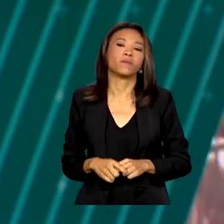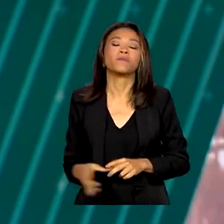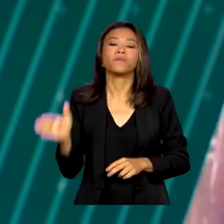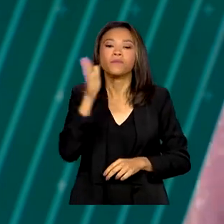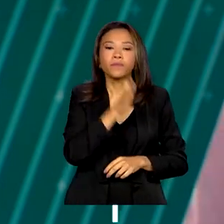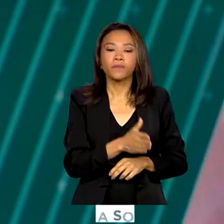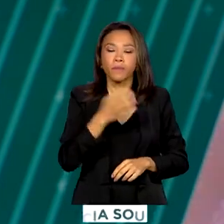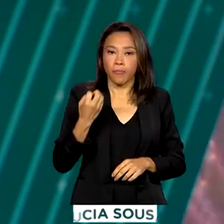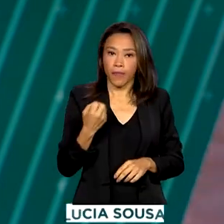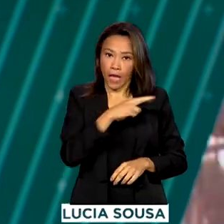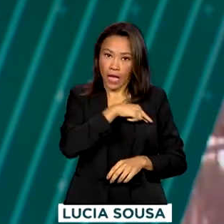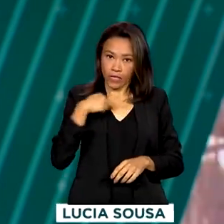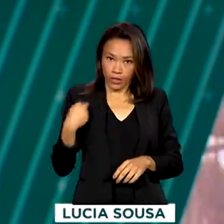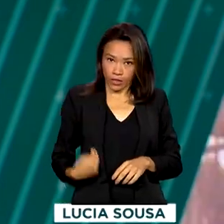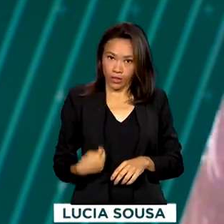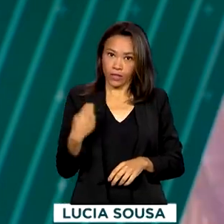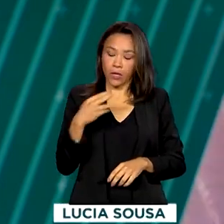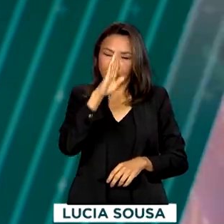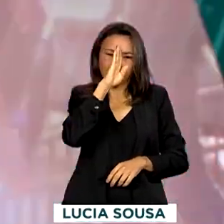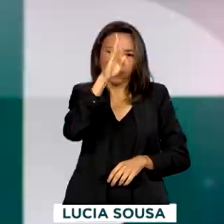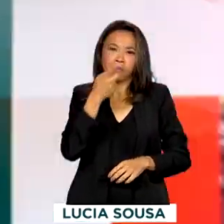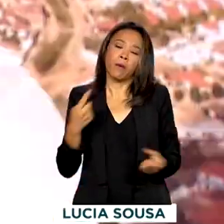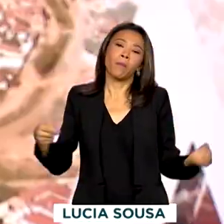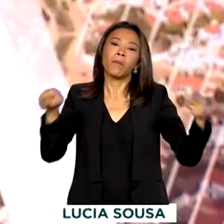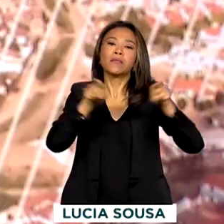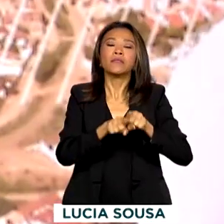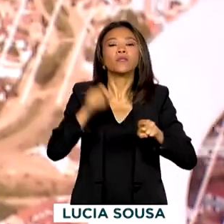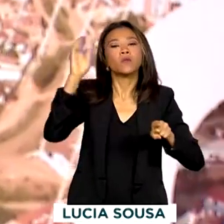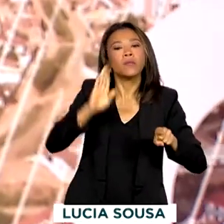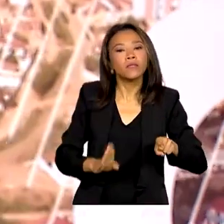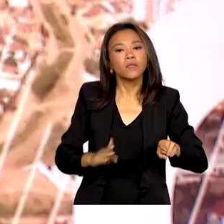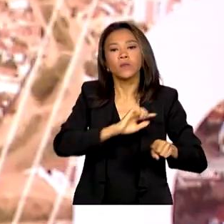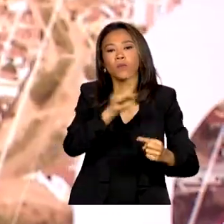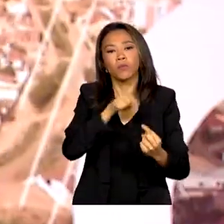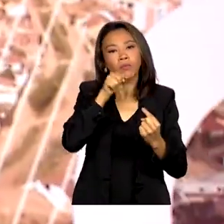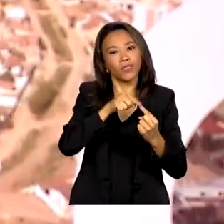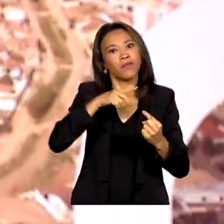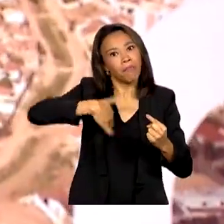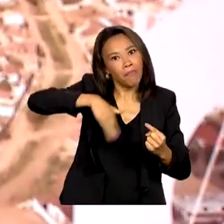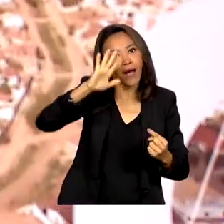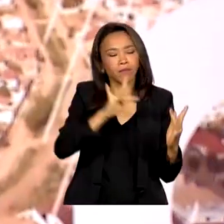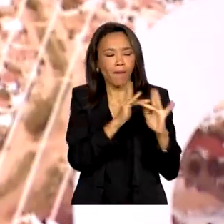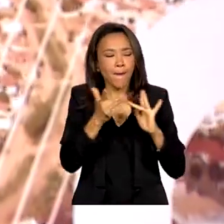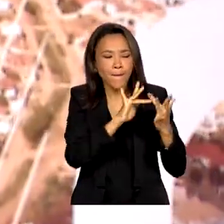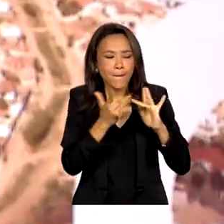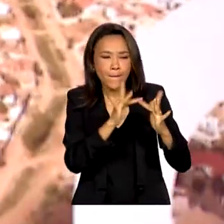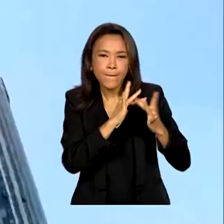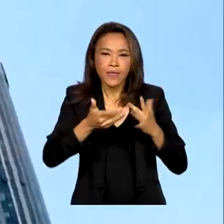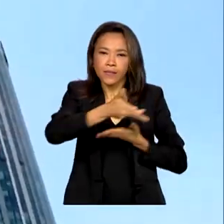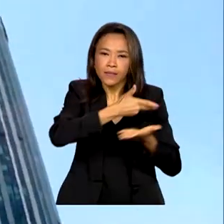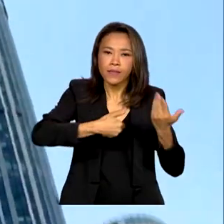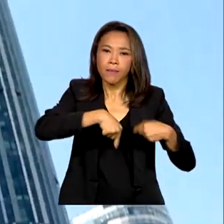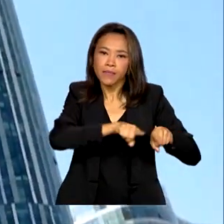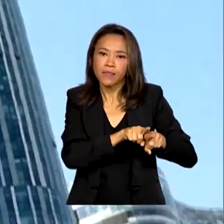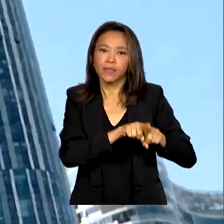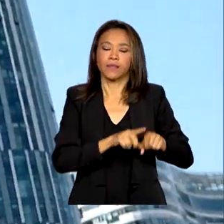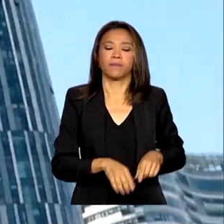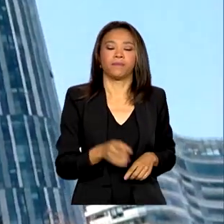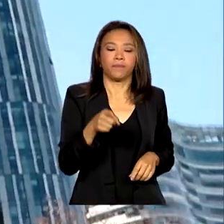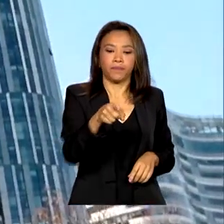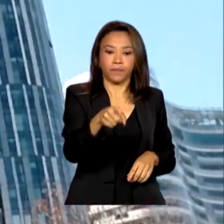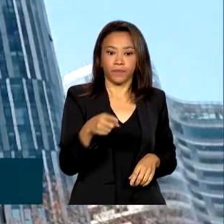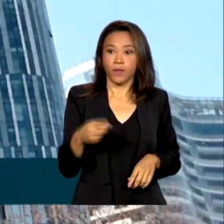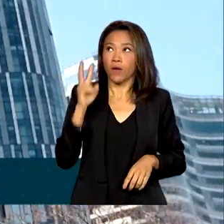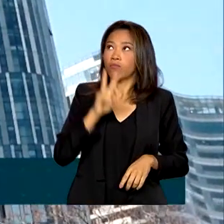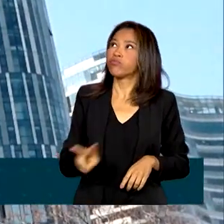A China é o principal parceiro comercial do Brasil e a meta é fortalecer ainda mais esta parceria. O contraste